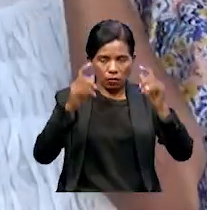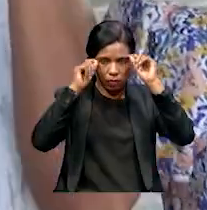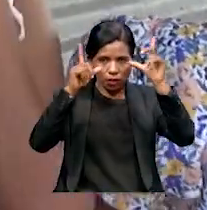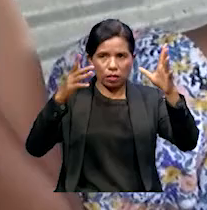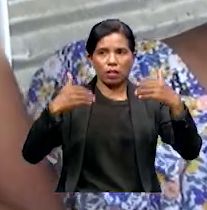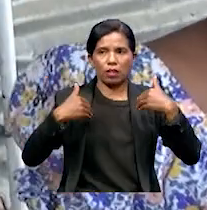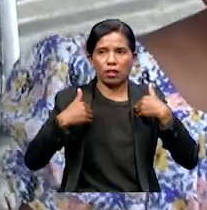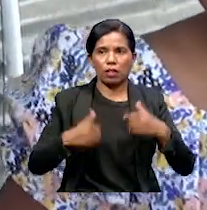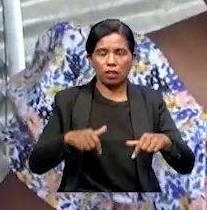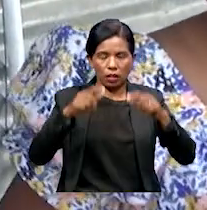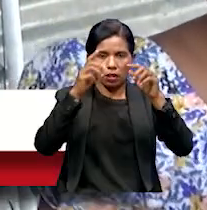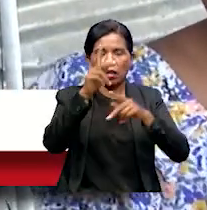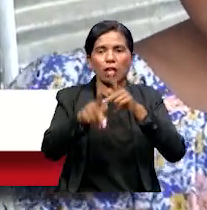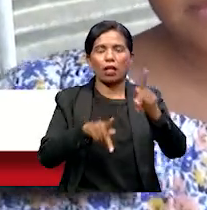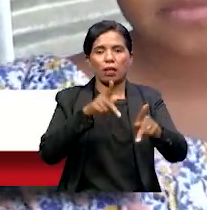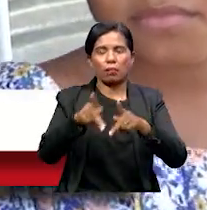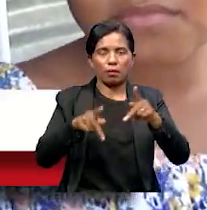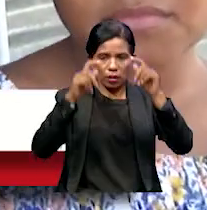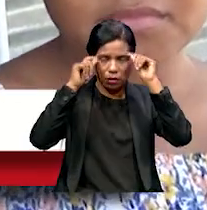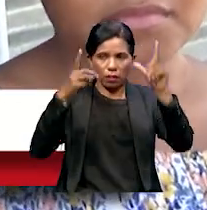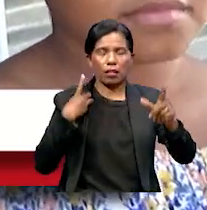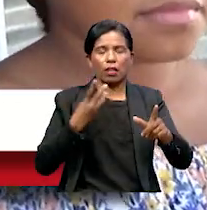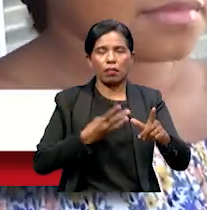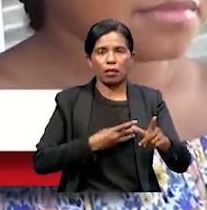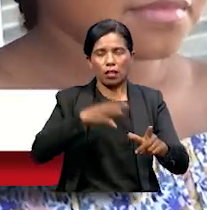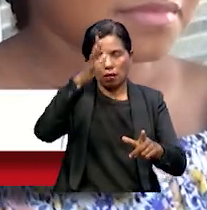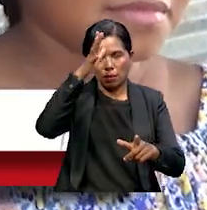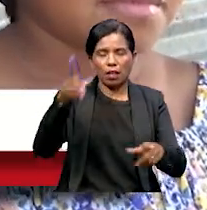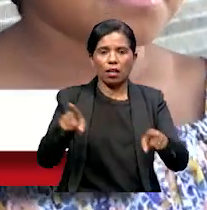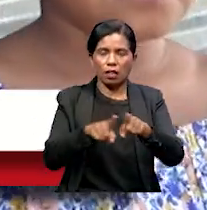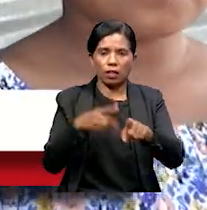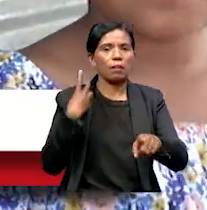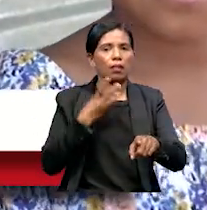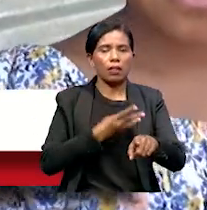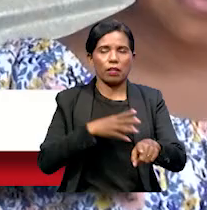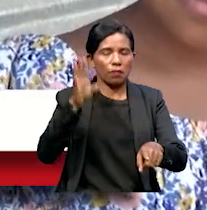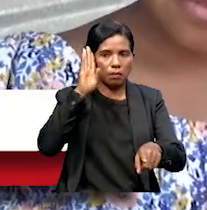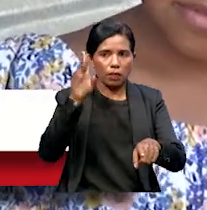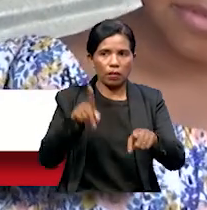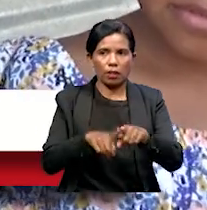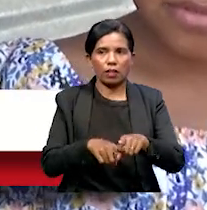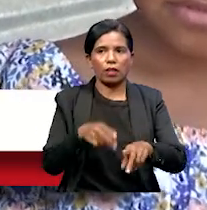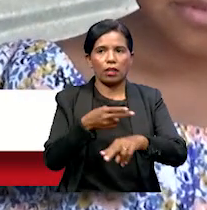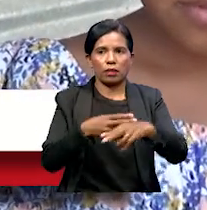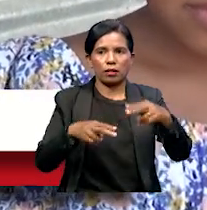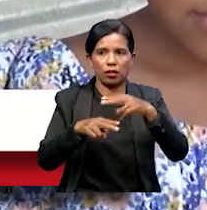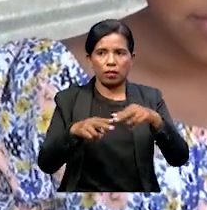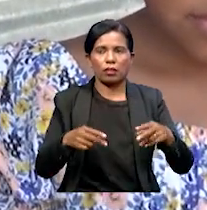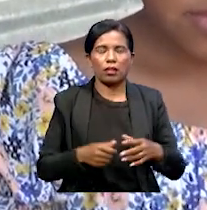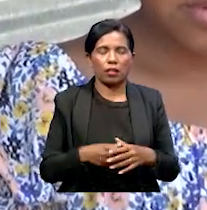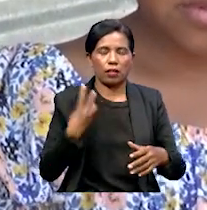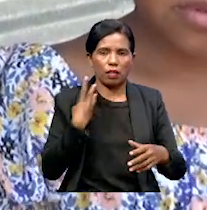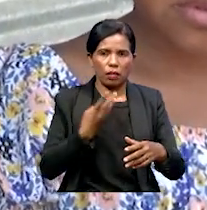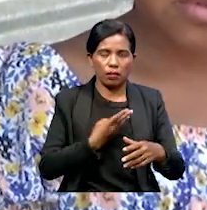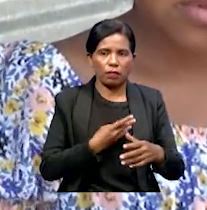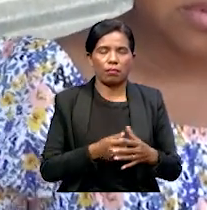Iha bobo Timor, a minha ama na nessa a minha mão, liman sori ne a minha ama, liman sori ne a